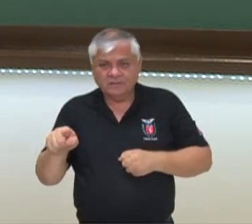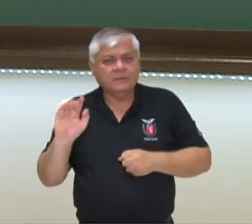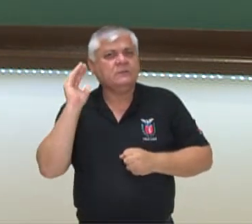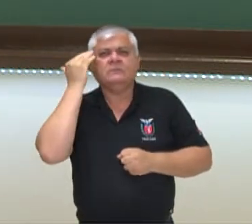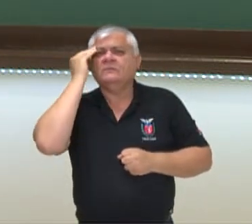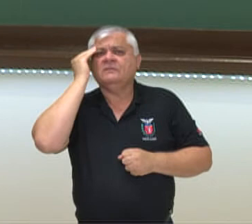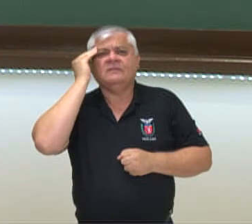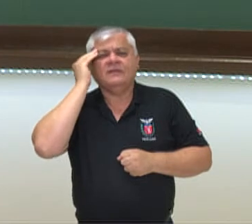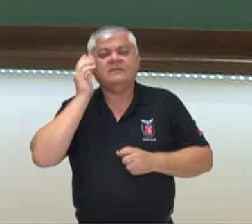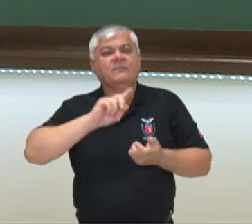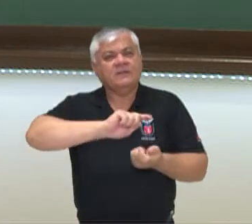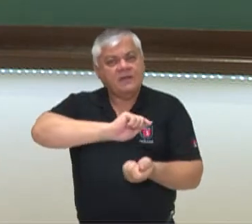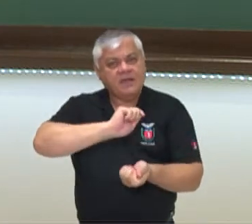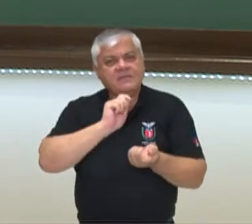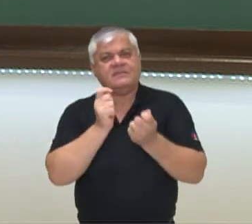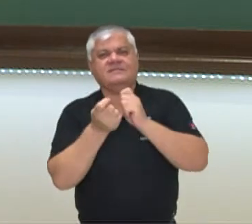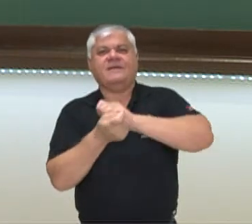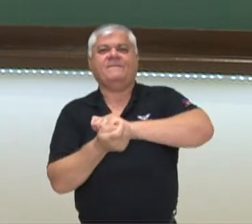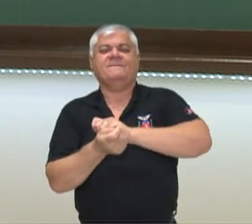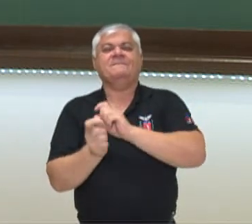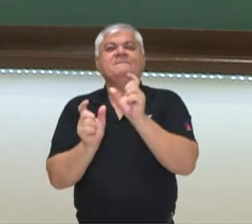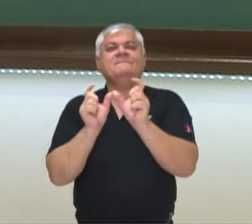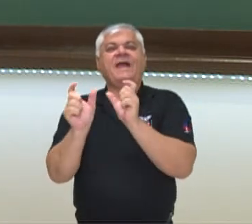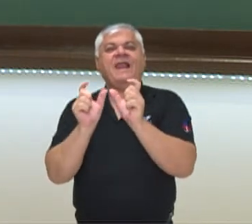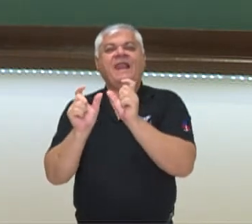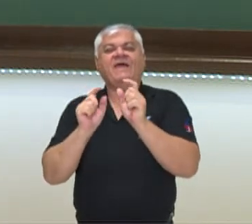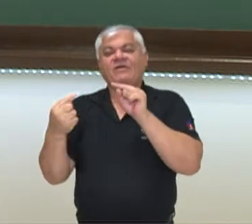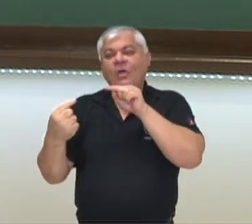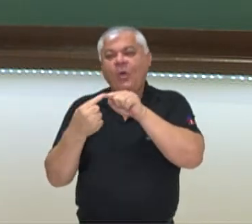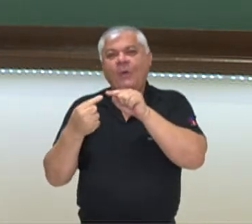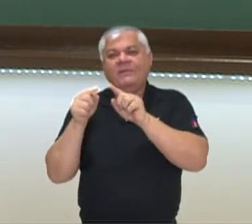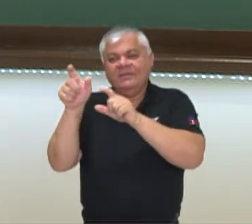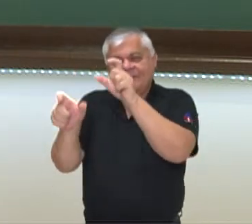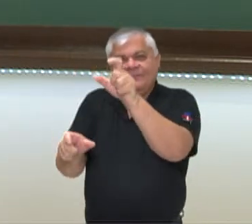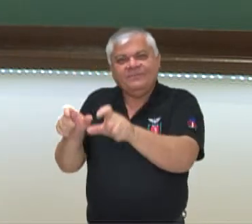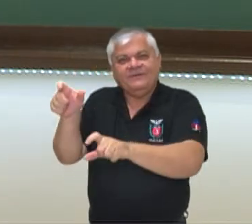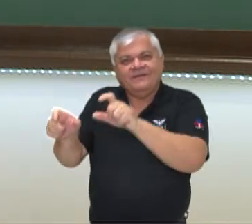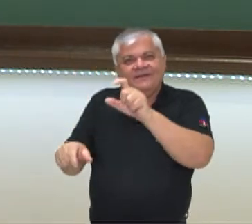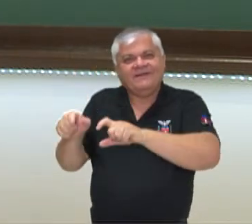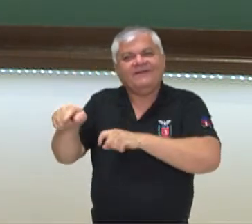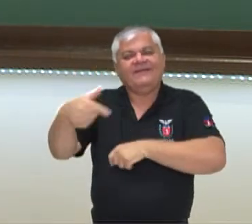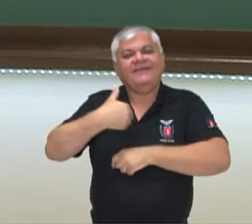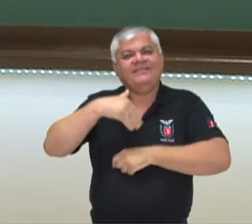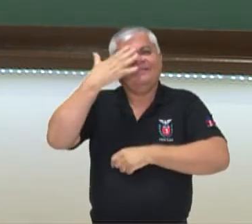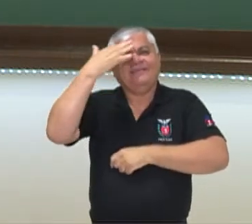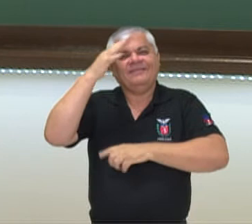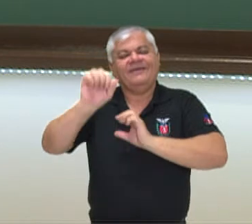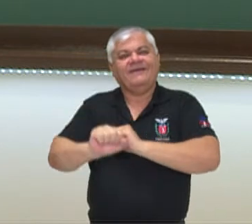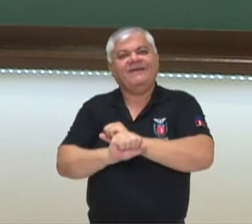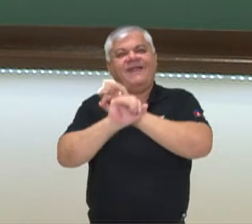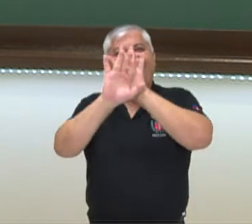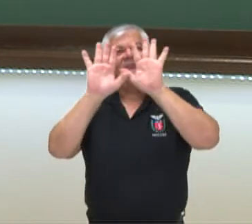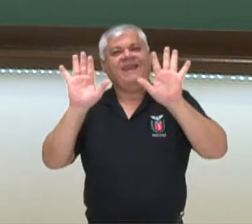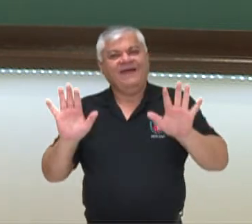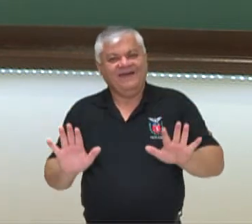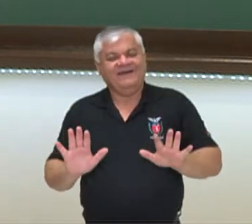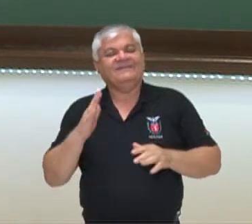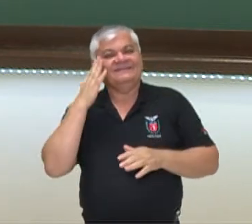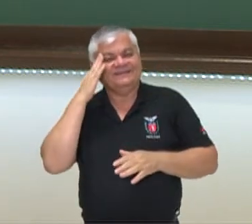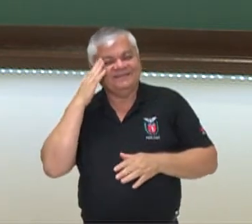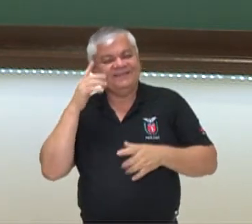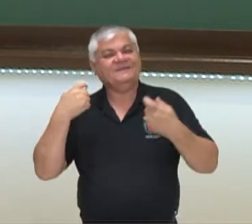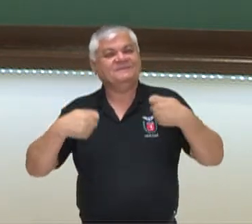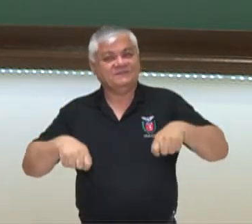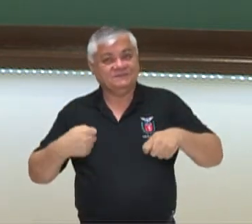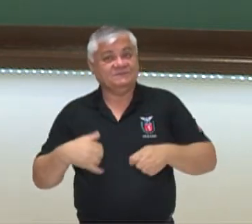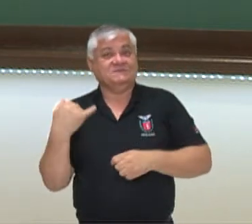Então, conhecer o nosso público para deixar o nosso discurso mais próximo de quem vai nos ouvir, né, de ser aí compreendido,